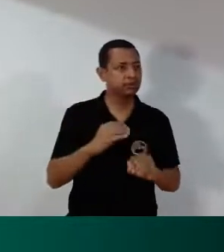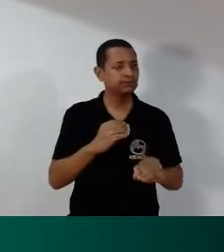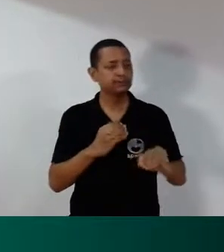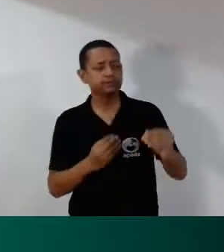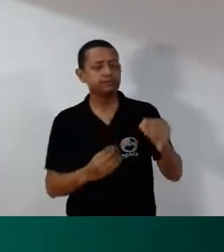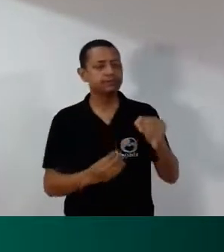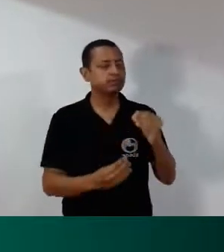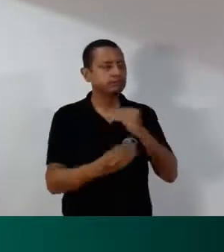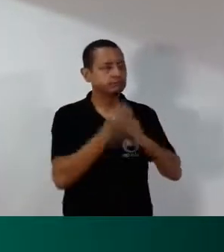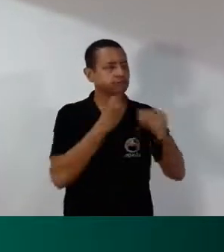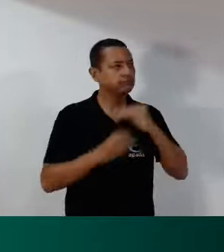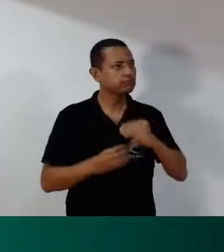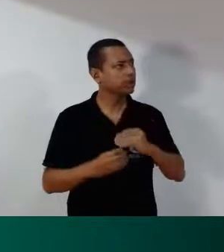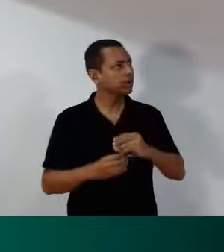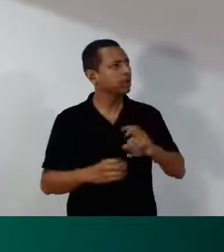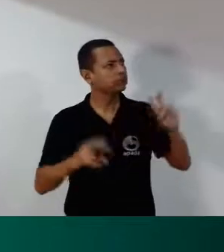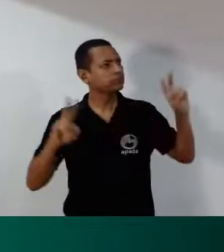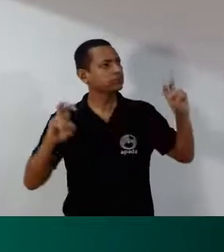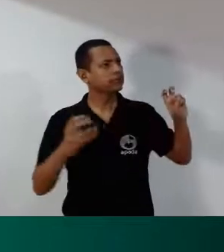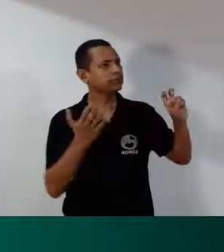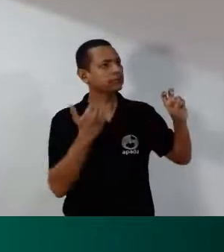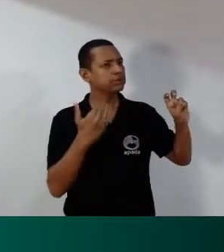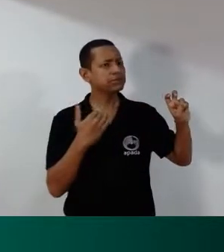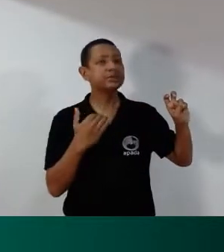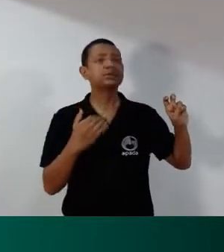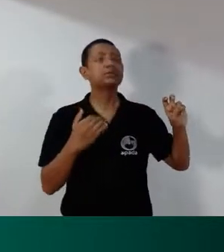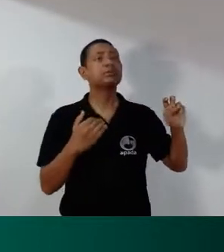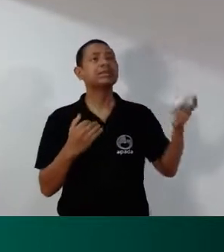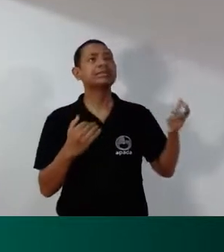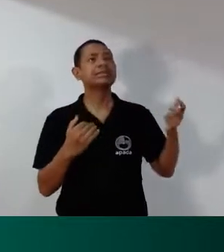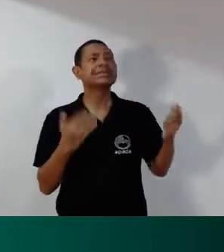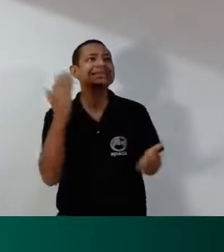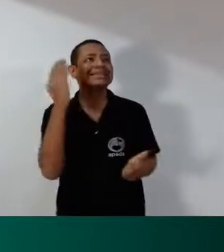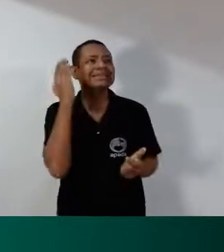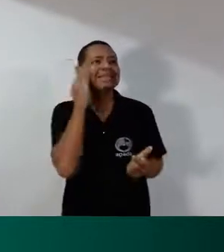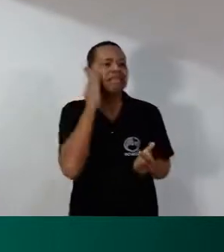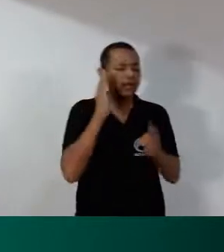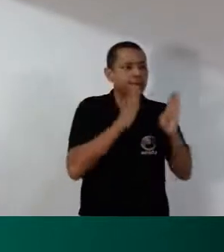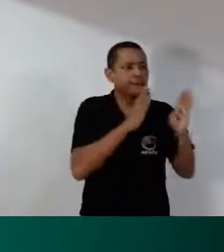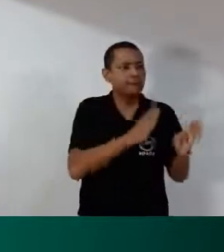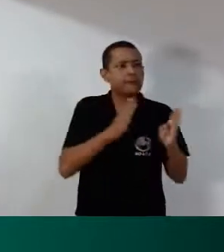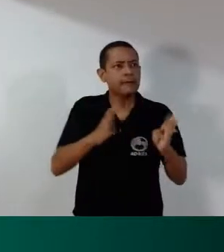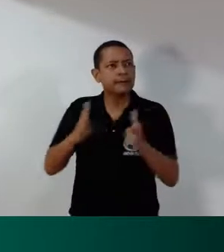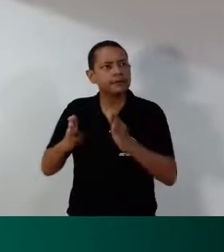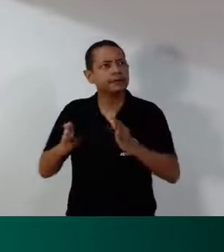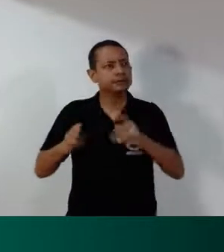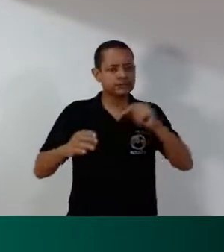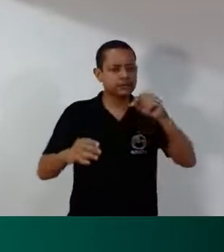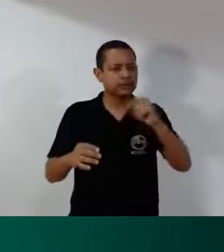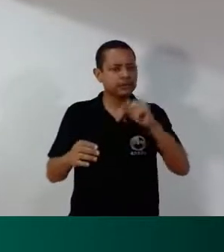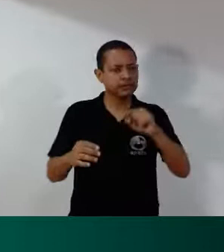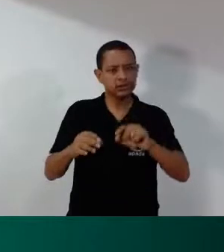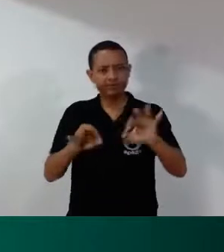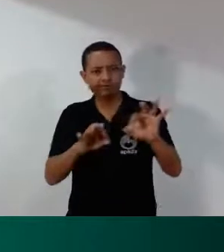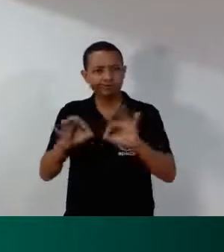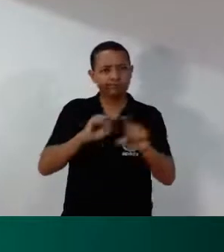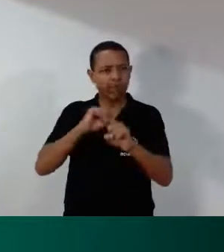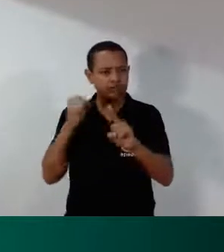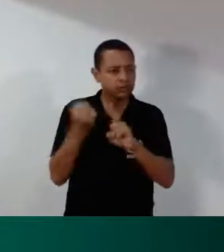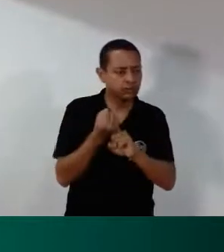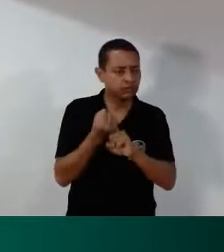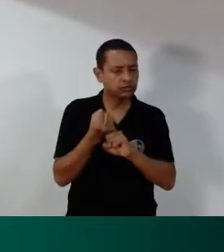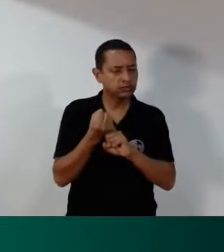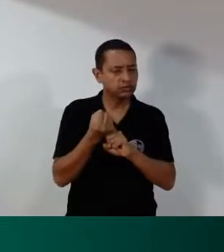potente é a organização Comunitária então assim cozinha solidárias como política pública e com